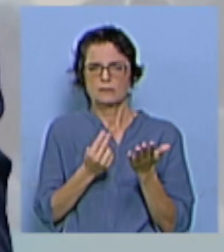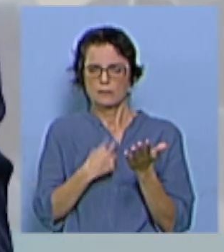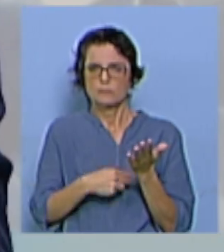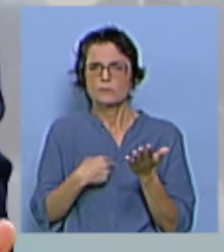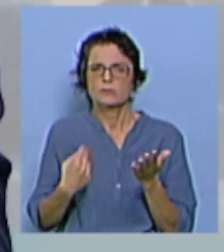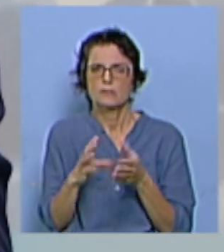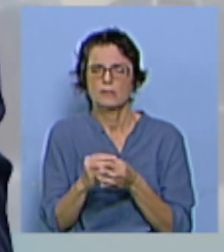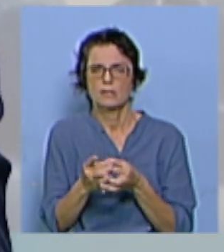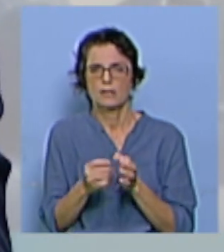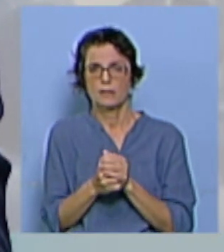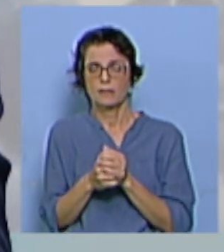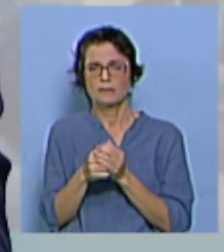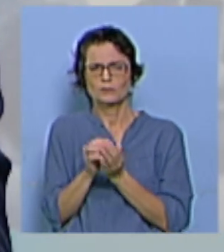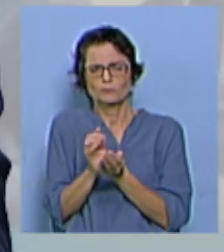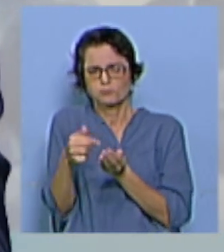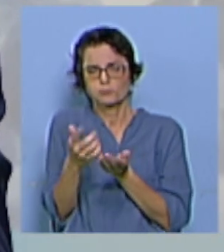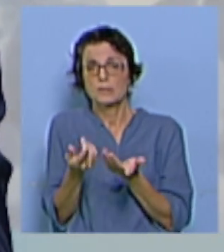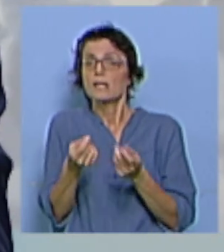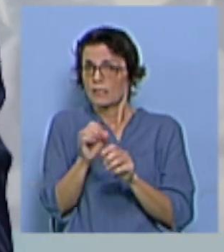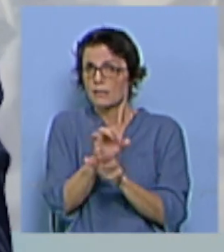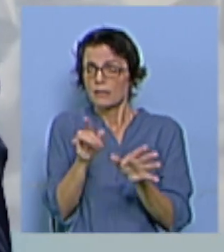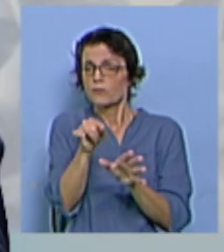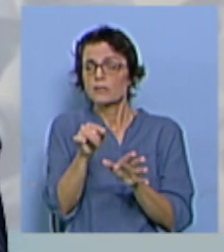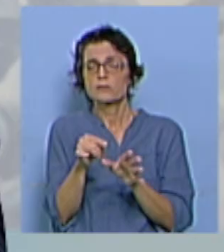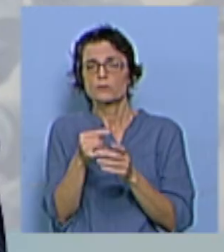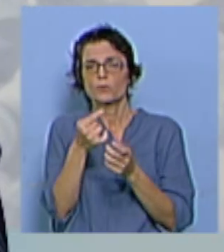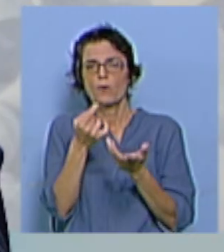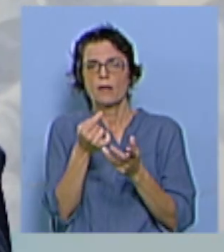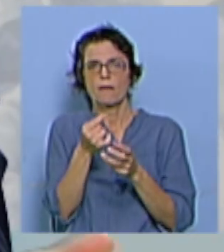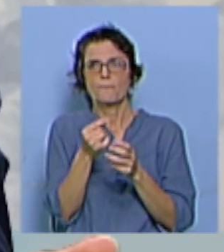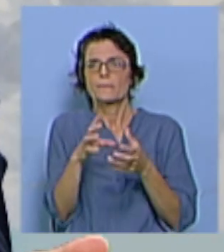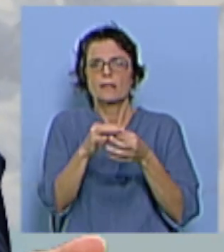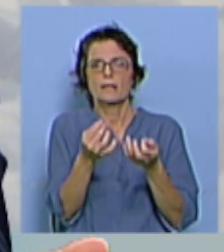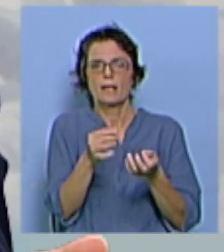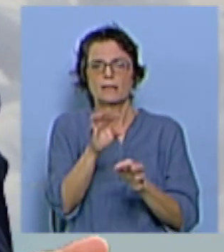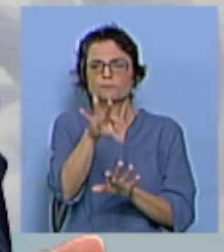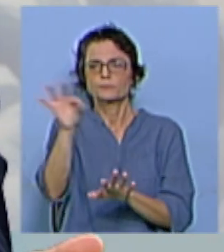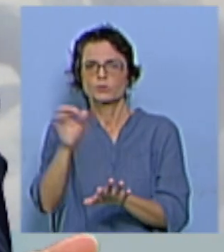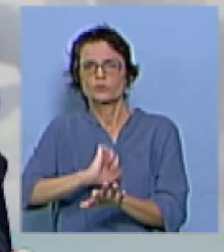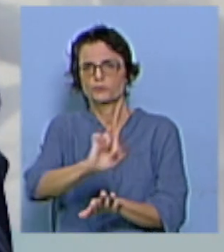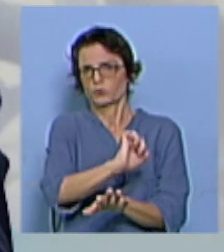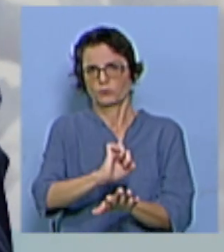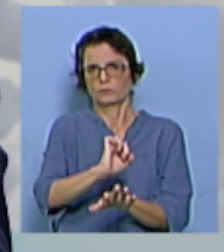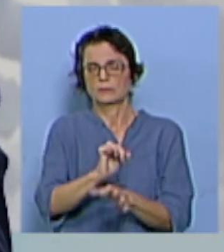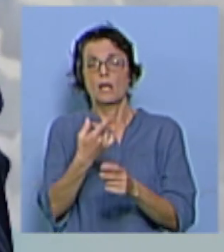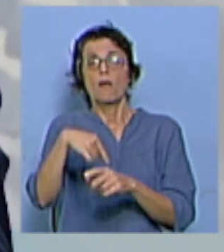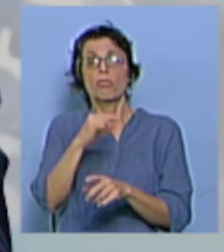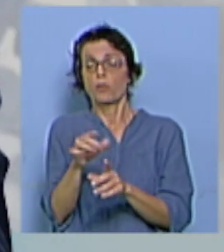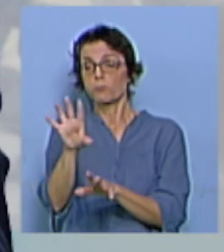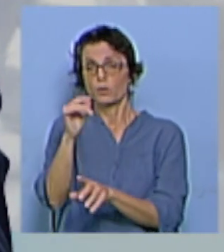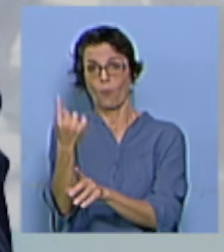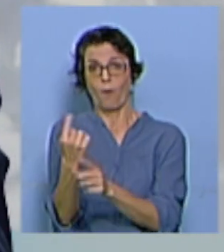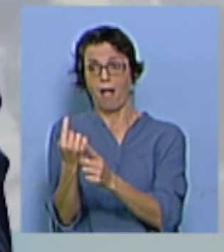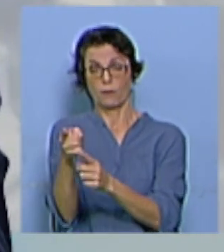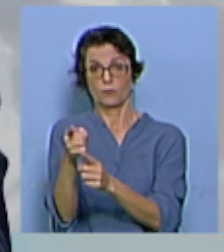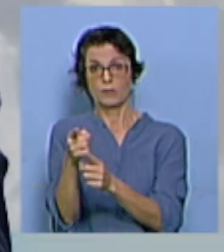isso, ou seja, qualquer escolha que nós fazemos implica inúmeras renúncias em vários campos da nossa vida. E o segredo está nisso,